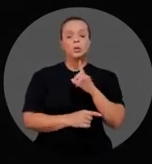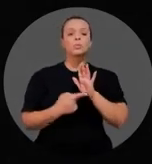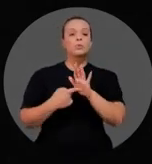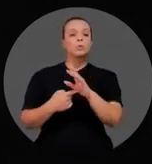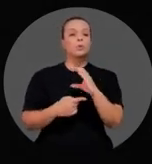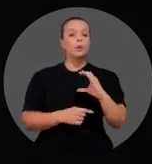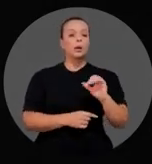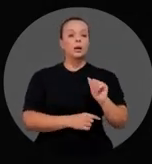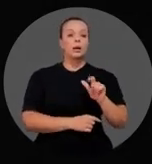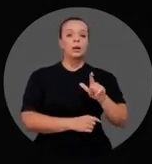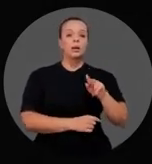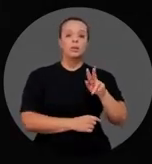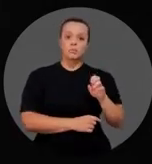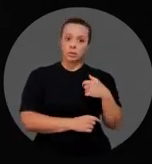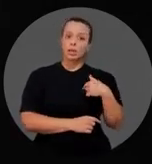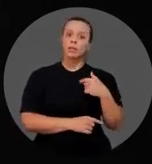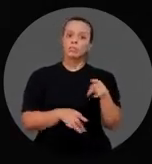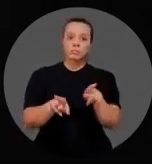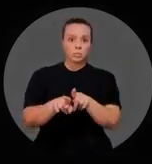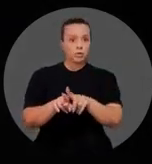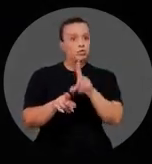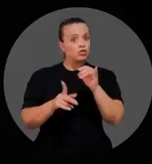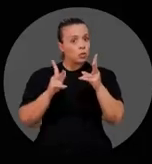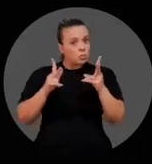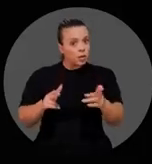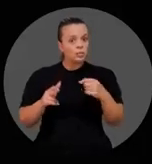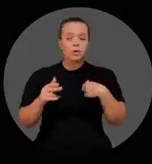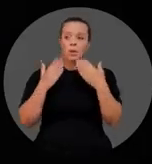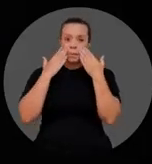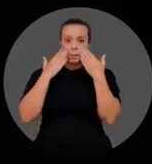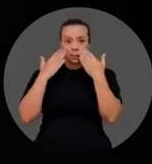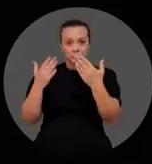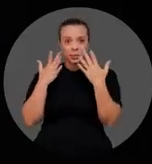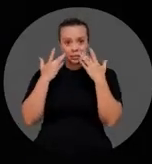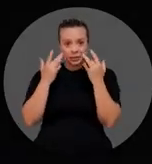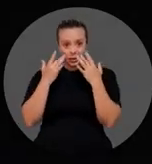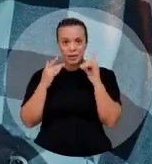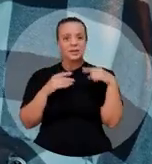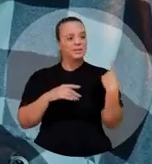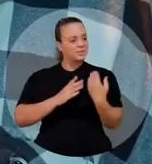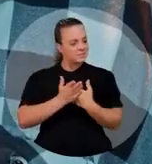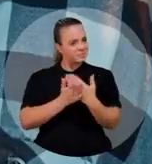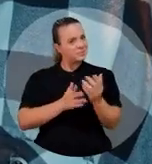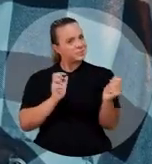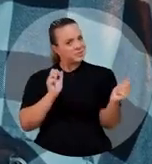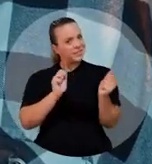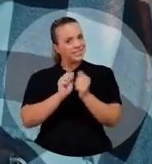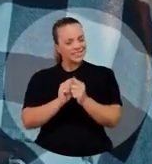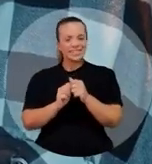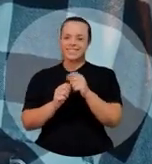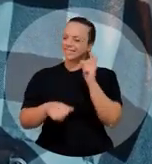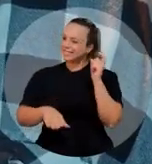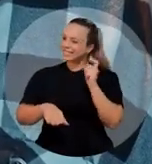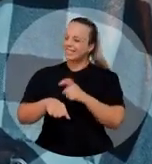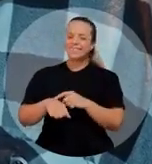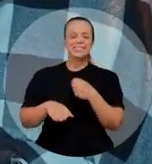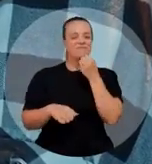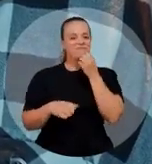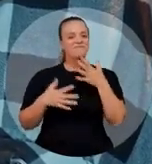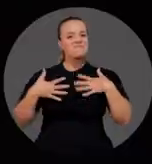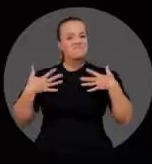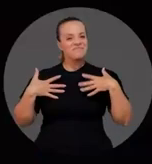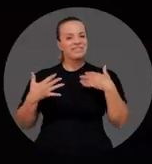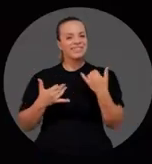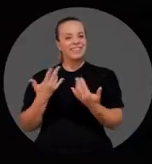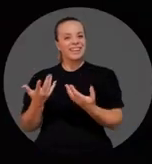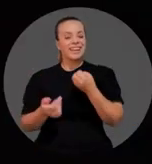Centro Audiovisual Luiz Marchetti, onde eu também, no mesmo dia, estava estreando uma peça, né? A gente estreou junto, na verdade, ali naquele